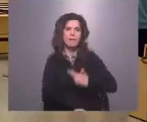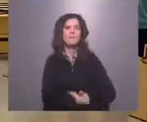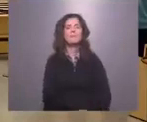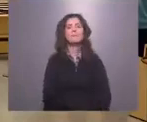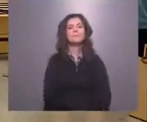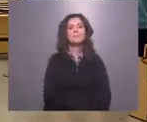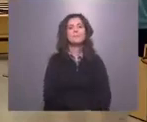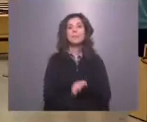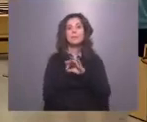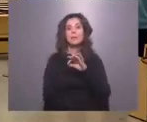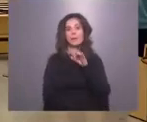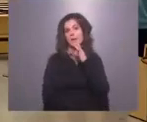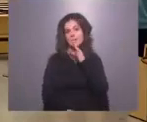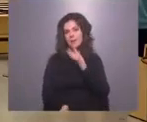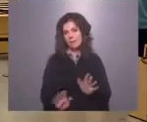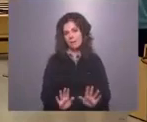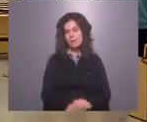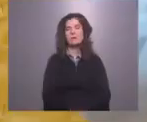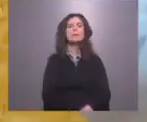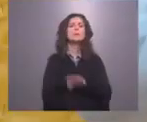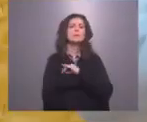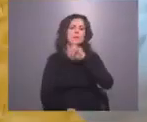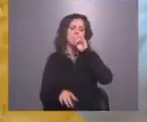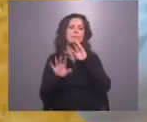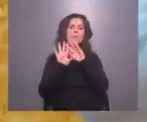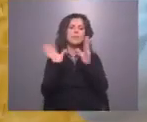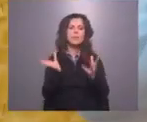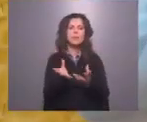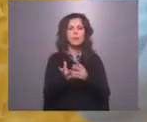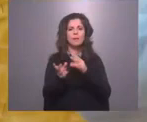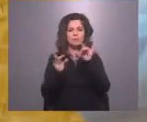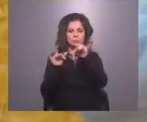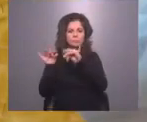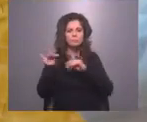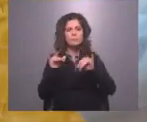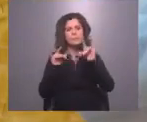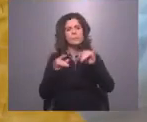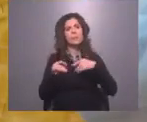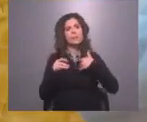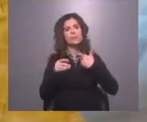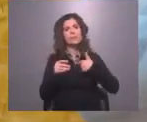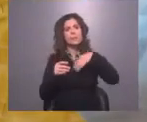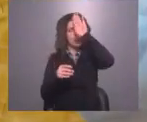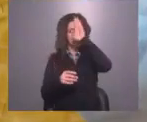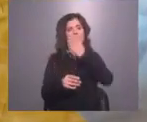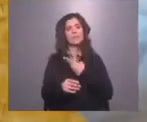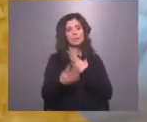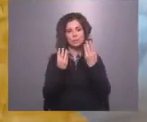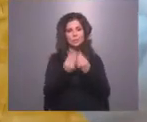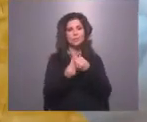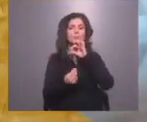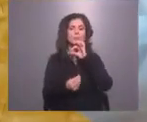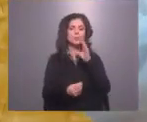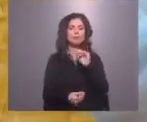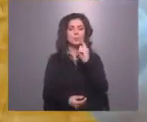Lembrai-vos, Senhor, da vossa Igreja dispersa por toda a terra e tornai-a perfeita na caridade, em comunhão com o nosso Papa Francisco, o nosso Bispo